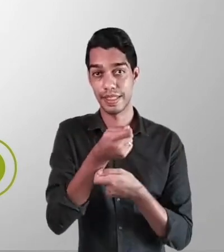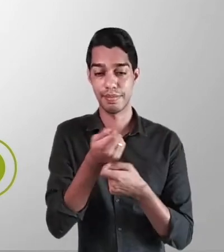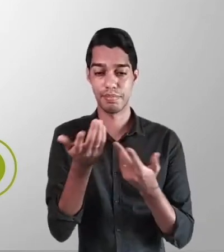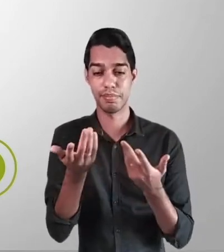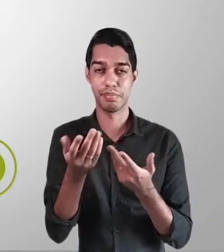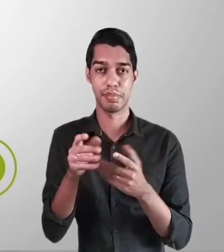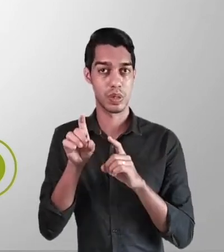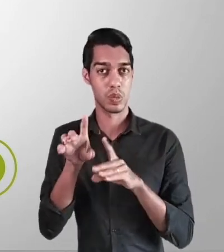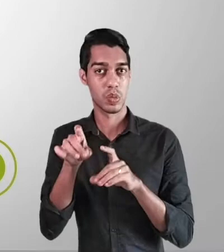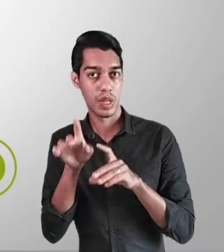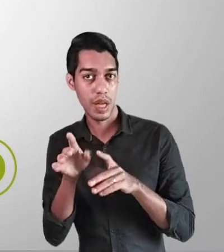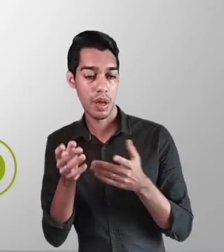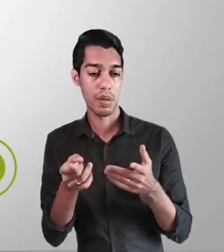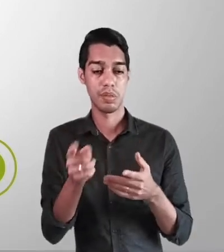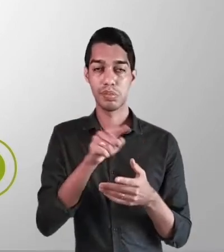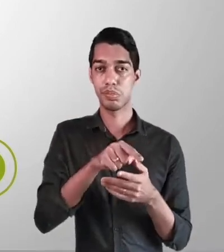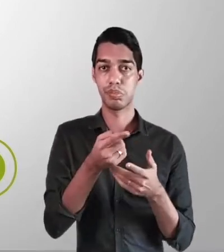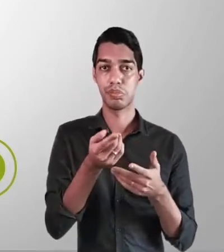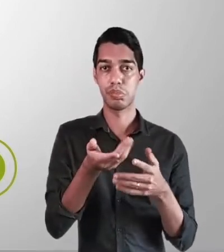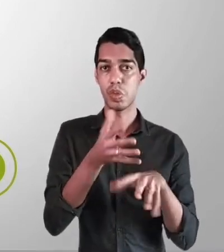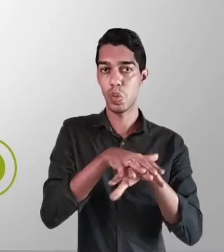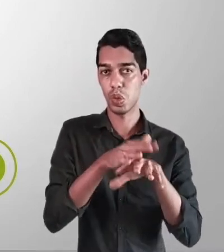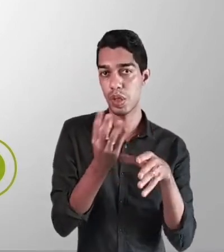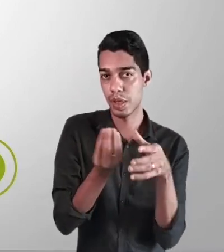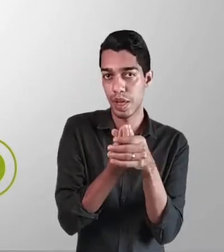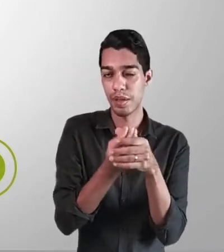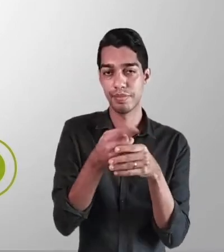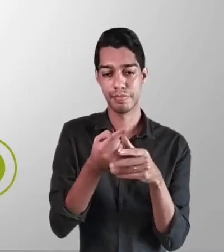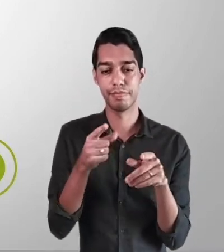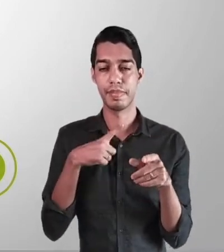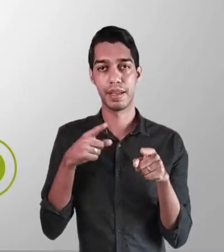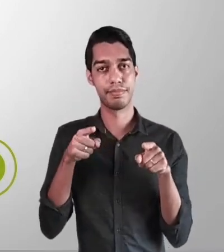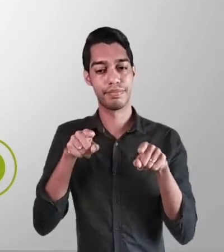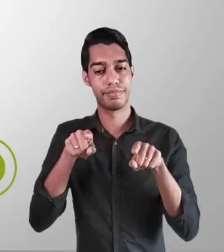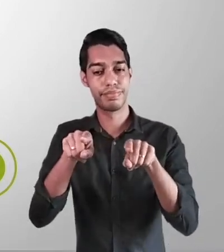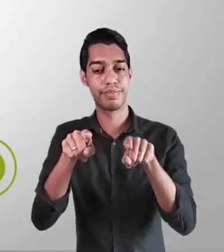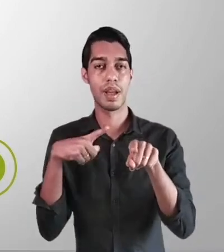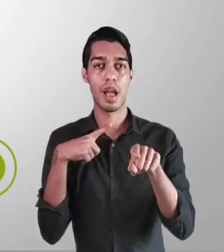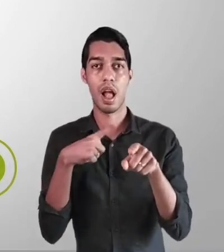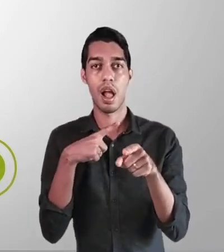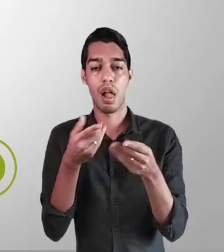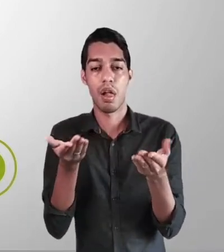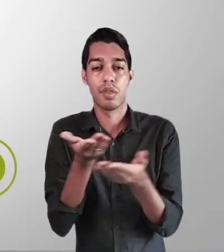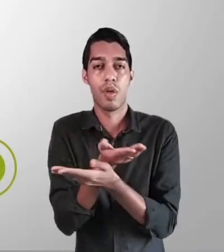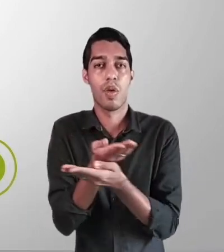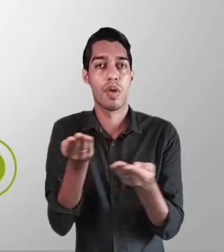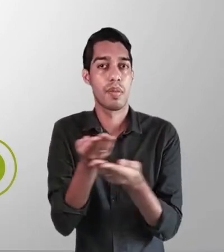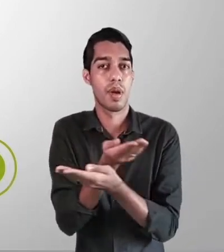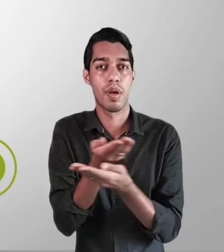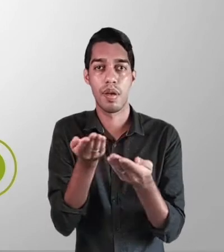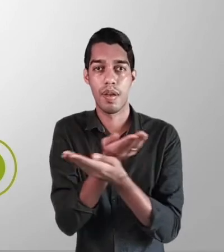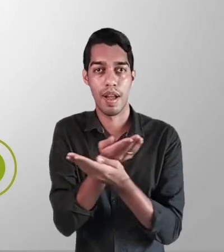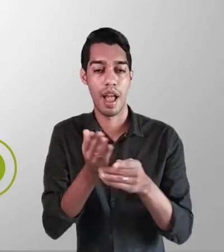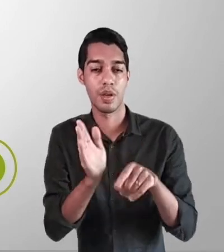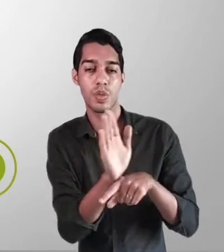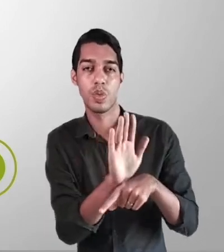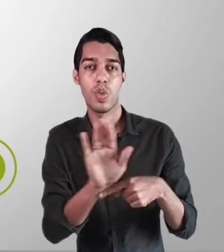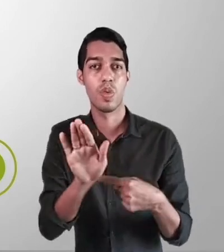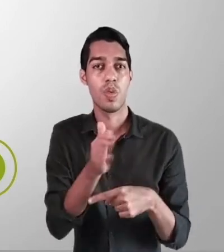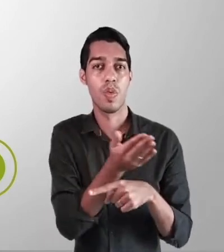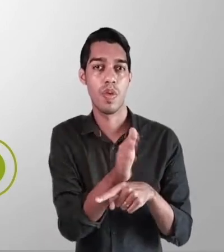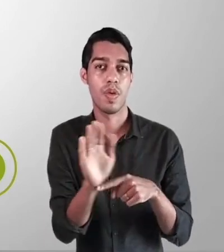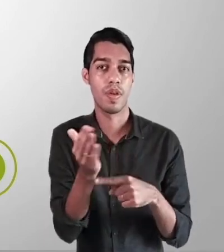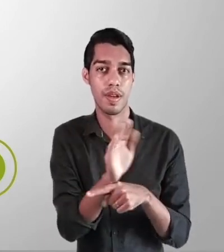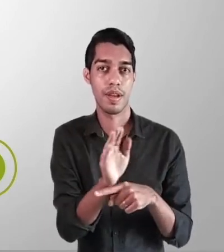elas andam juntas. Uma colabora para a melhoria do cenário como um todo, né? E elas